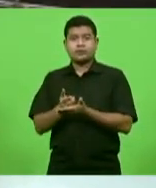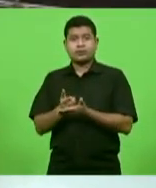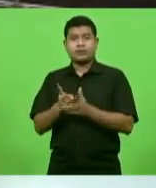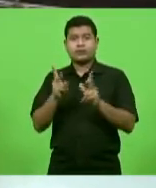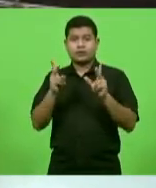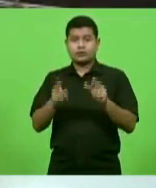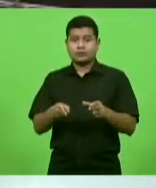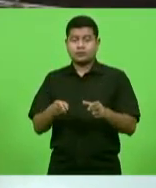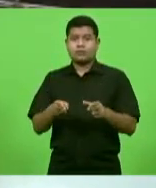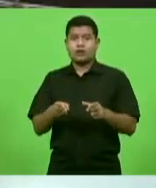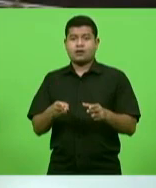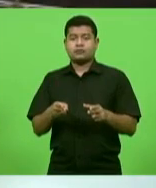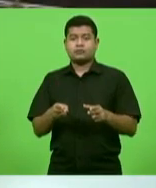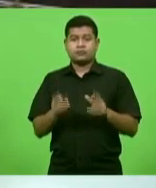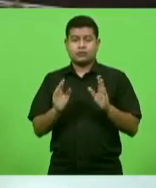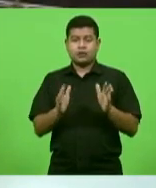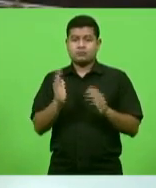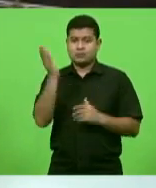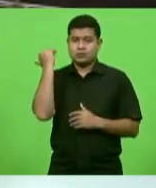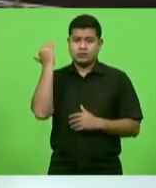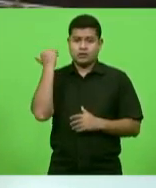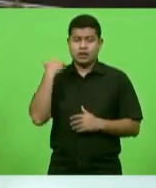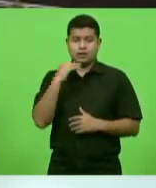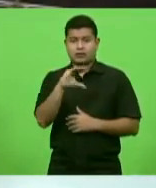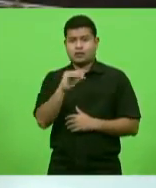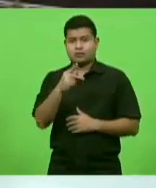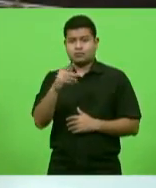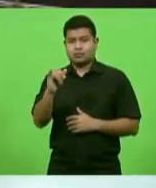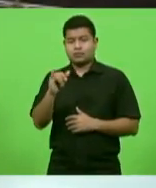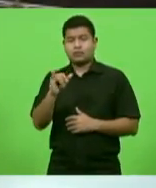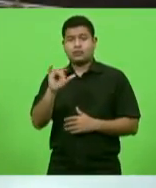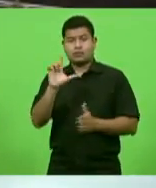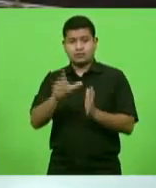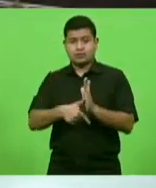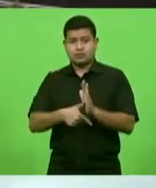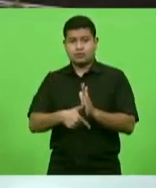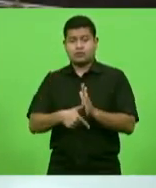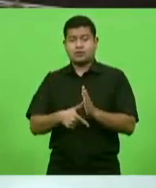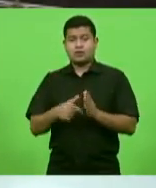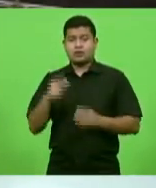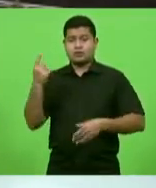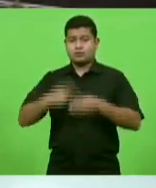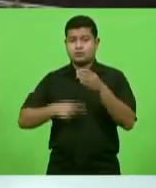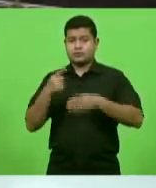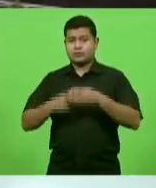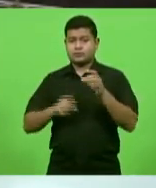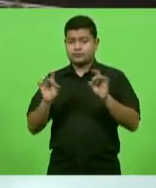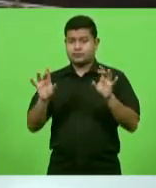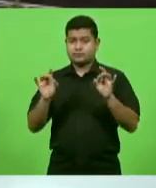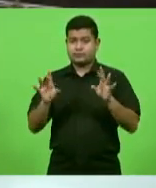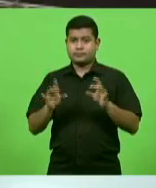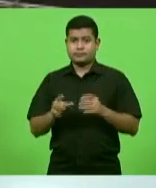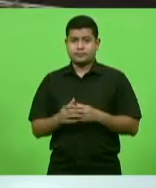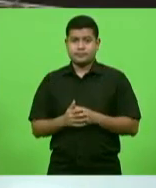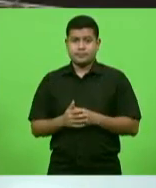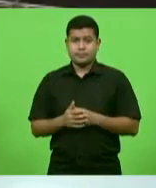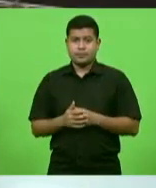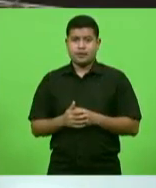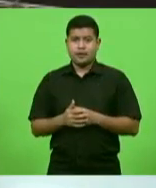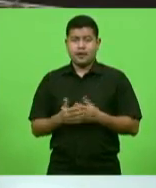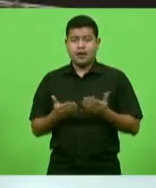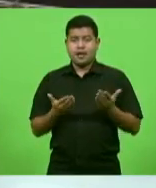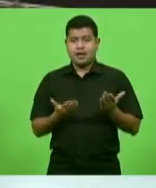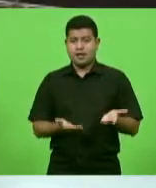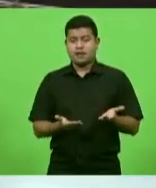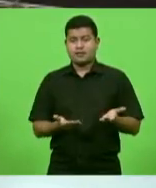pau foi dado na CPI depois na comissão especial por